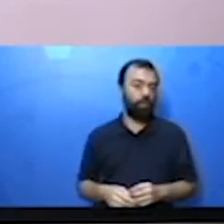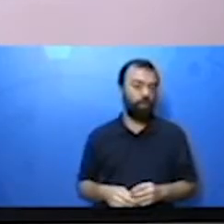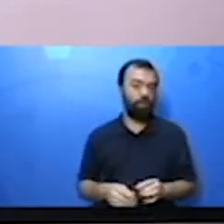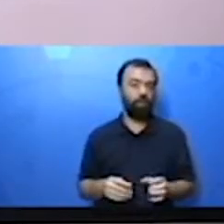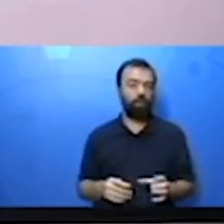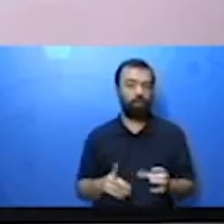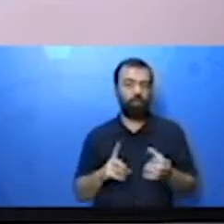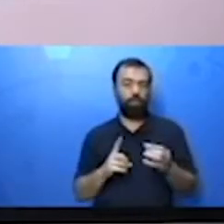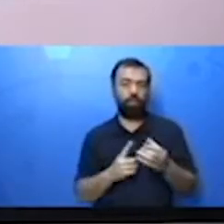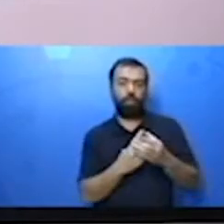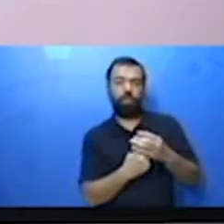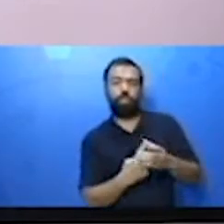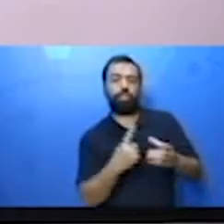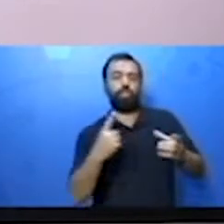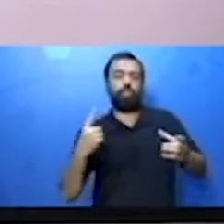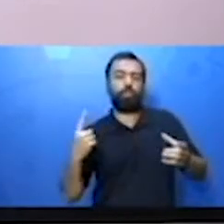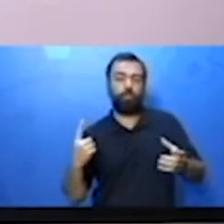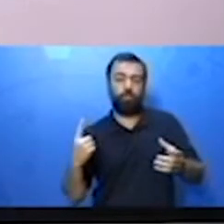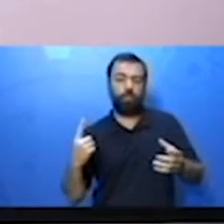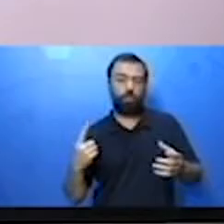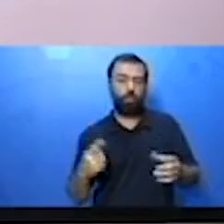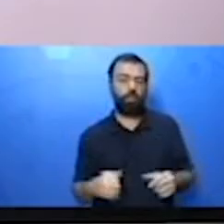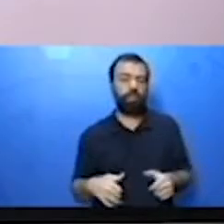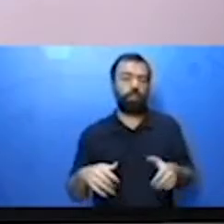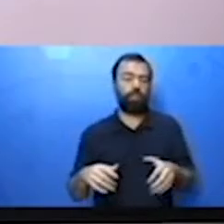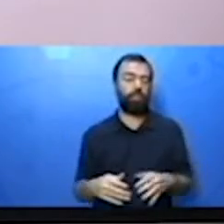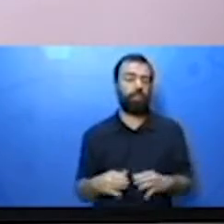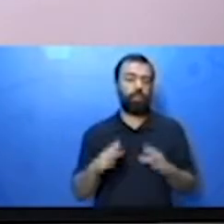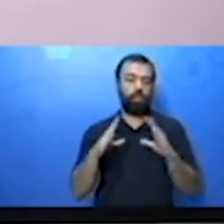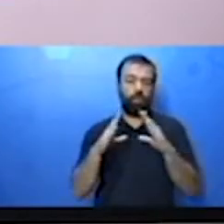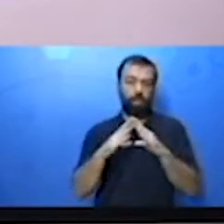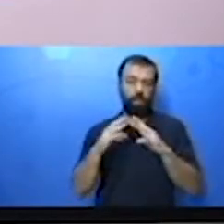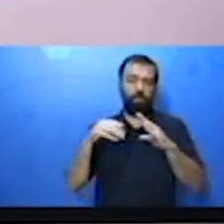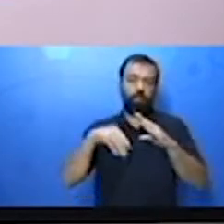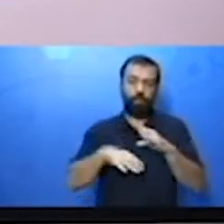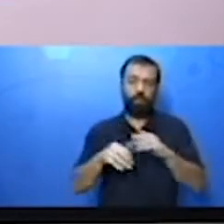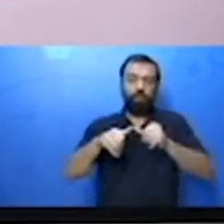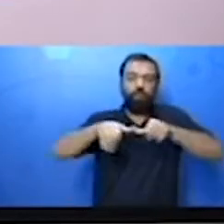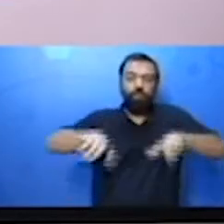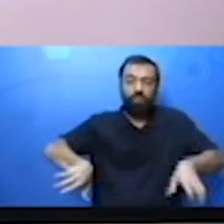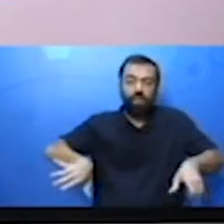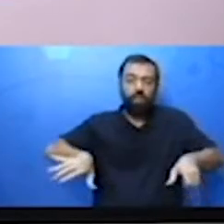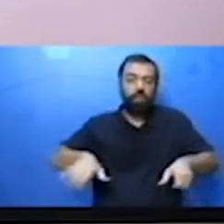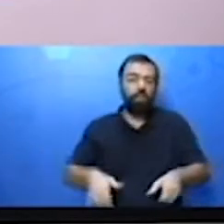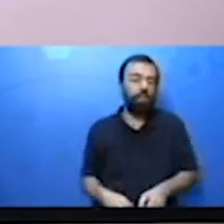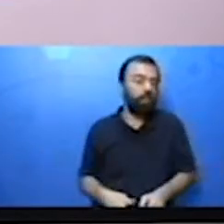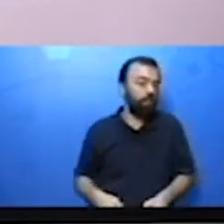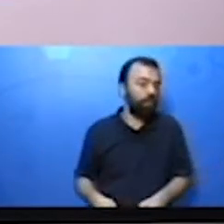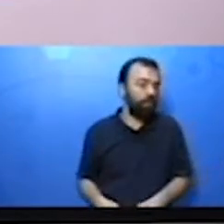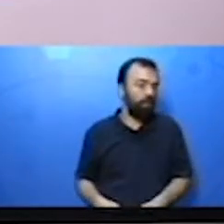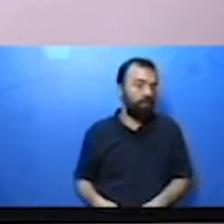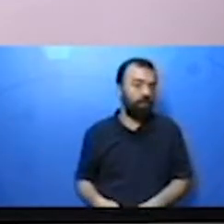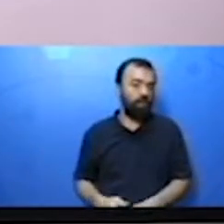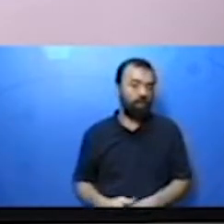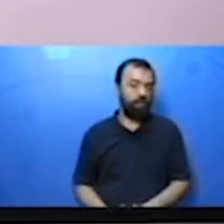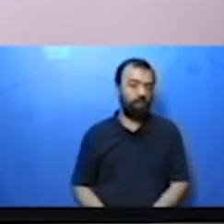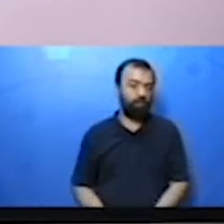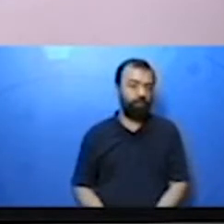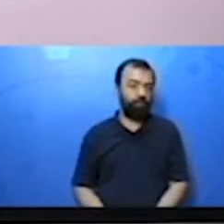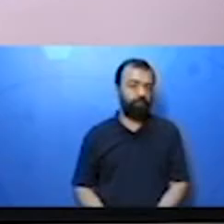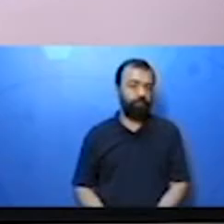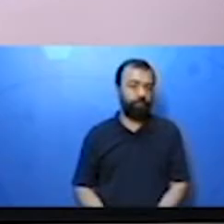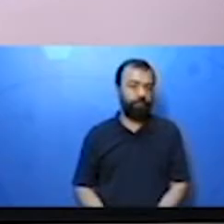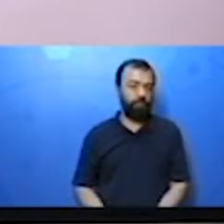isolamento social é fique em casa. A frase que está mais na moda hoje é fique em